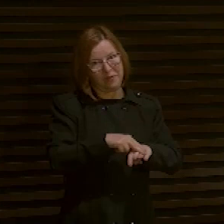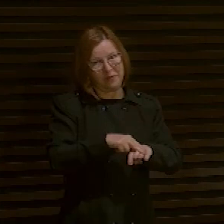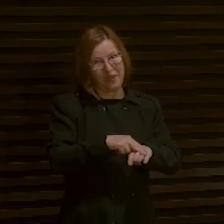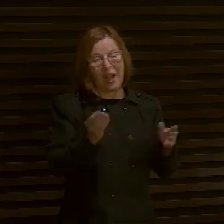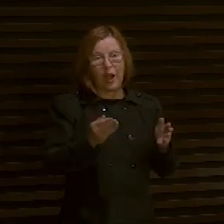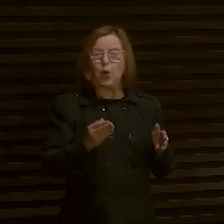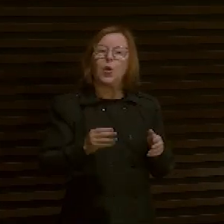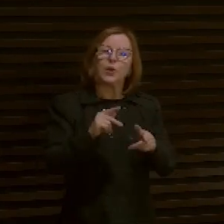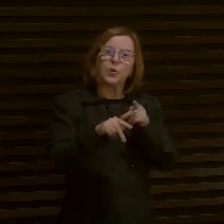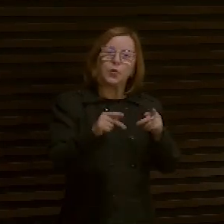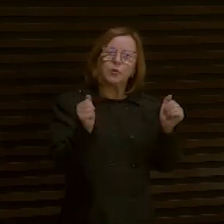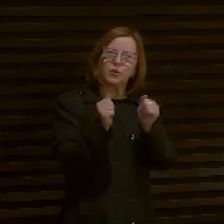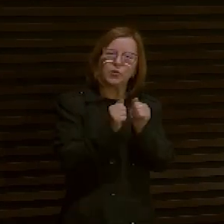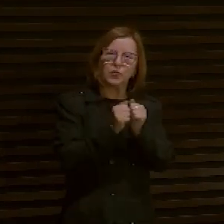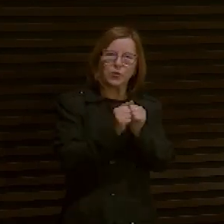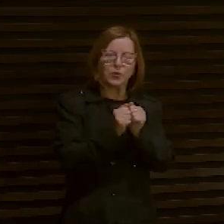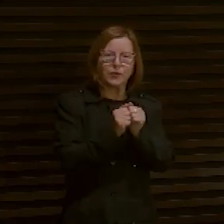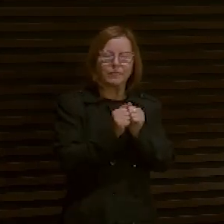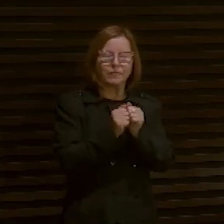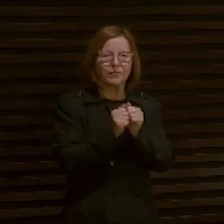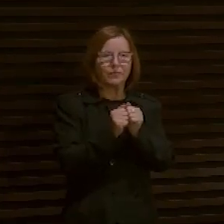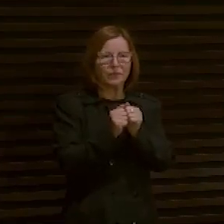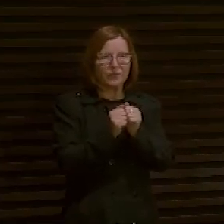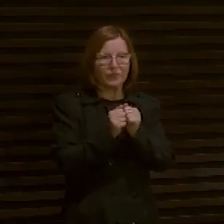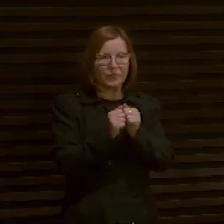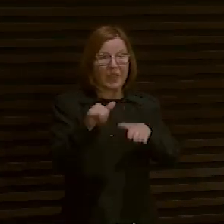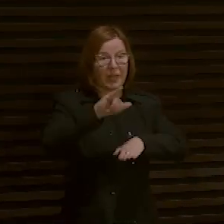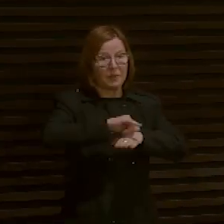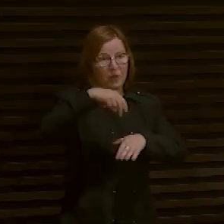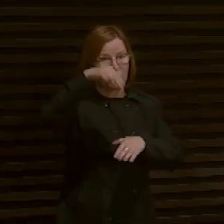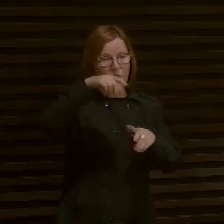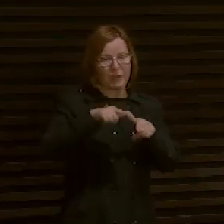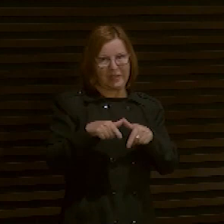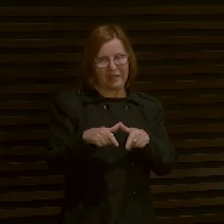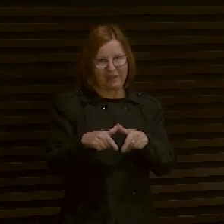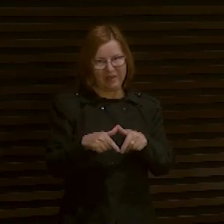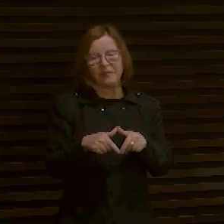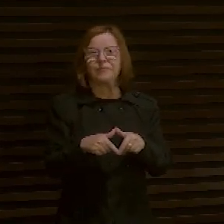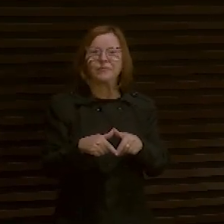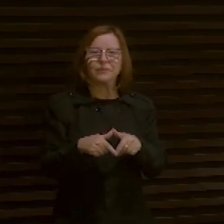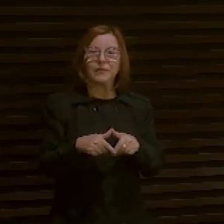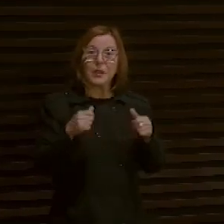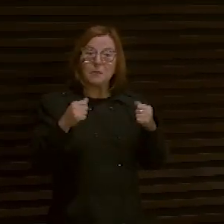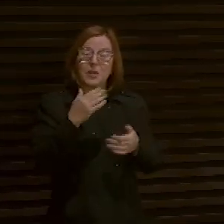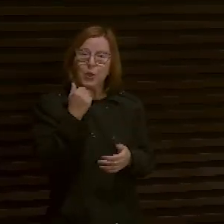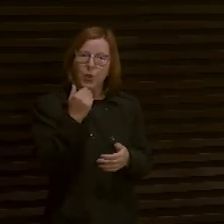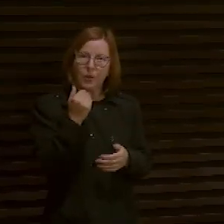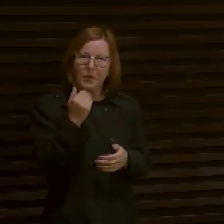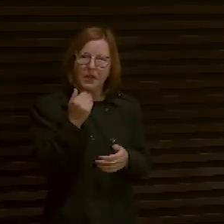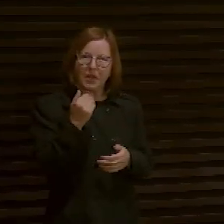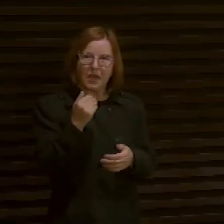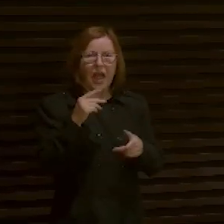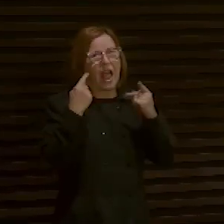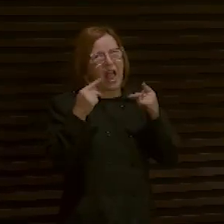reunido na capital do norte, o povo terreno de Deus, na capital do norte de Israel, precisa de comida e o